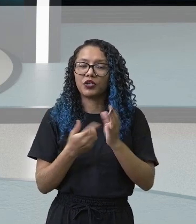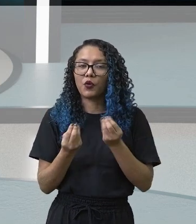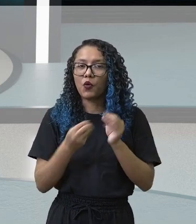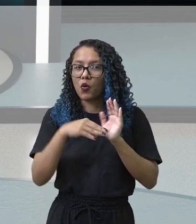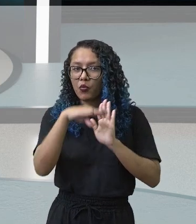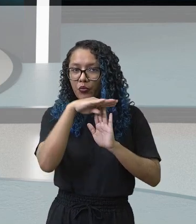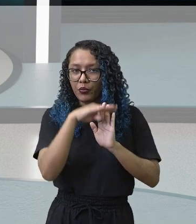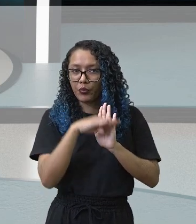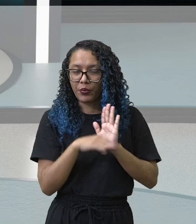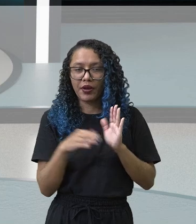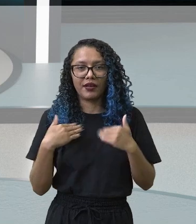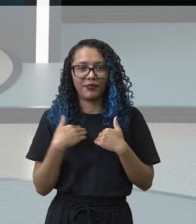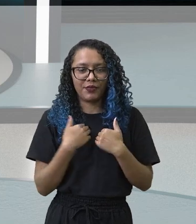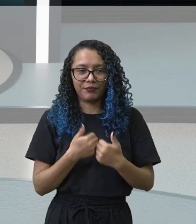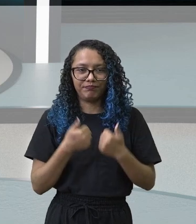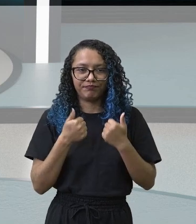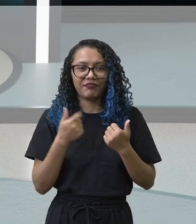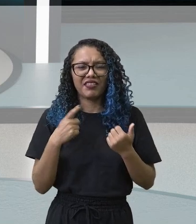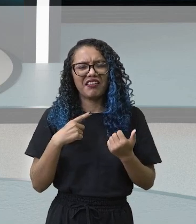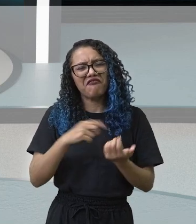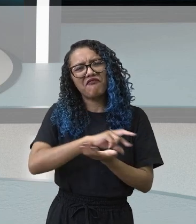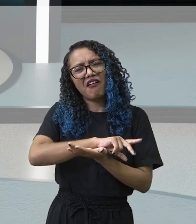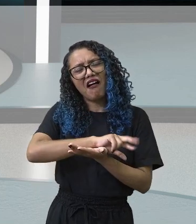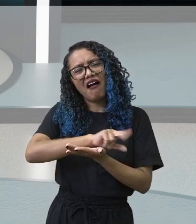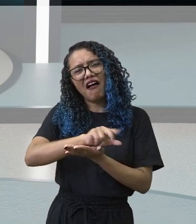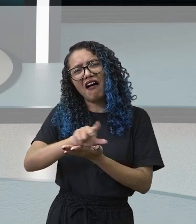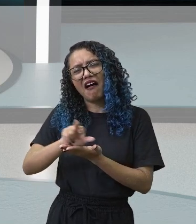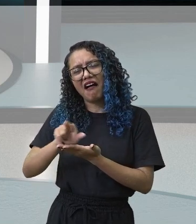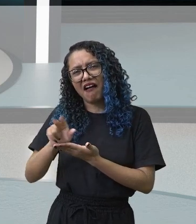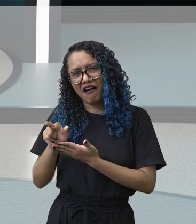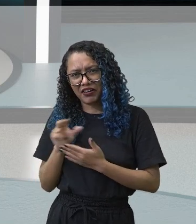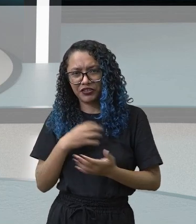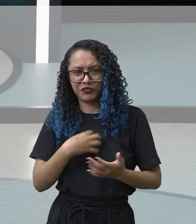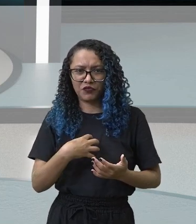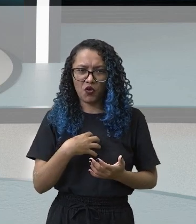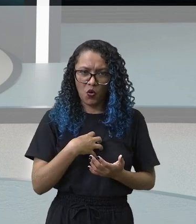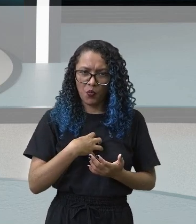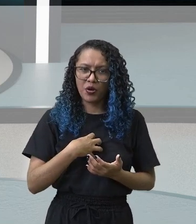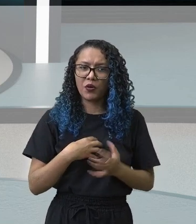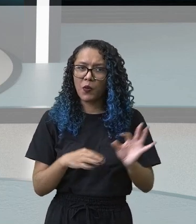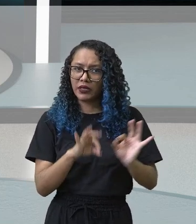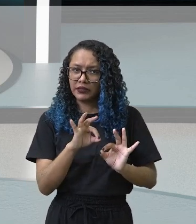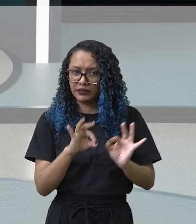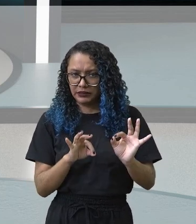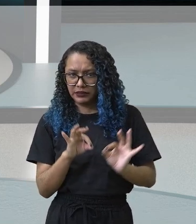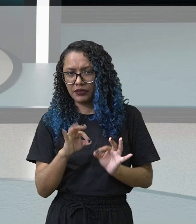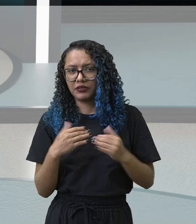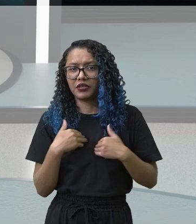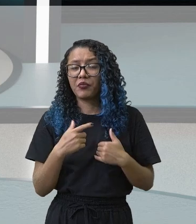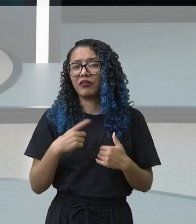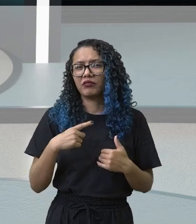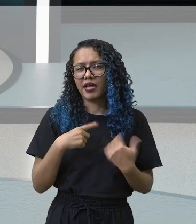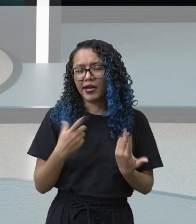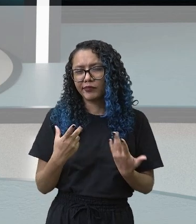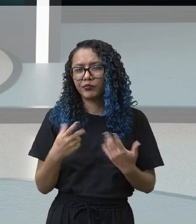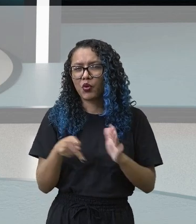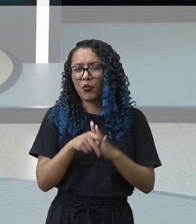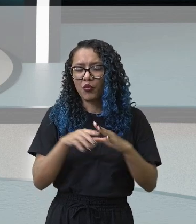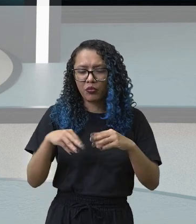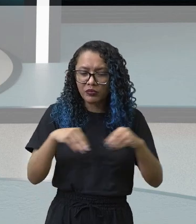animales hai várias maneiras de classificar los animales a ha animales terrestres